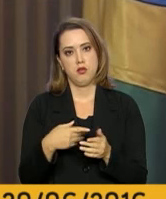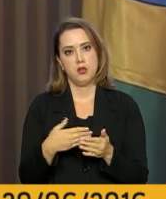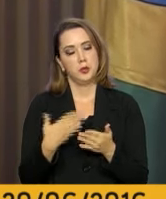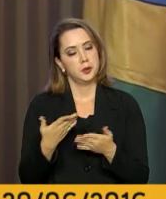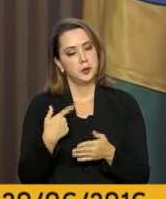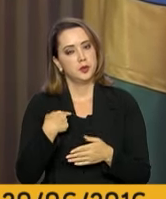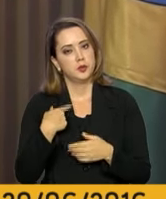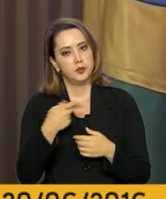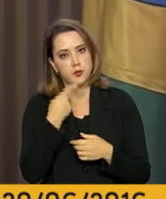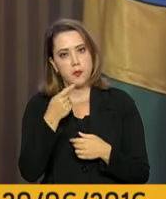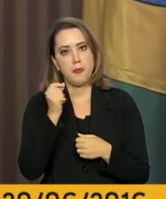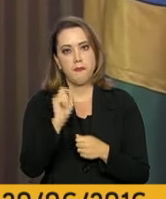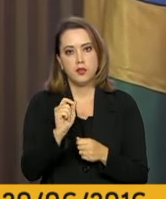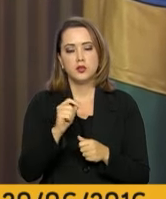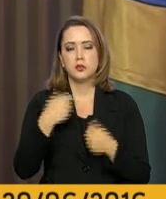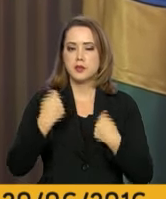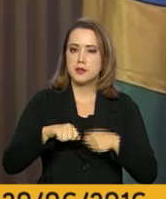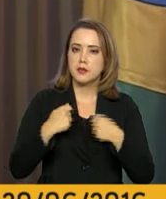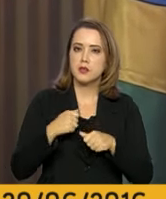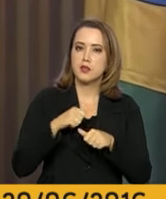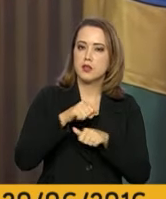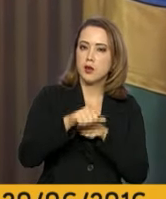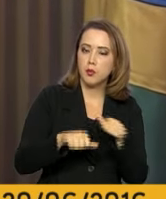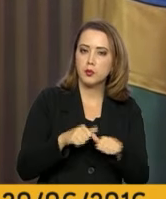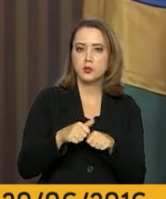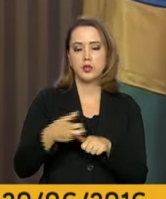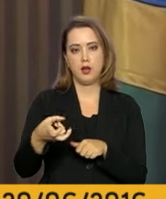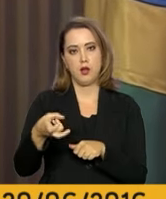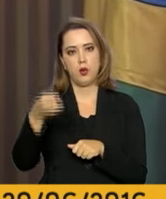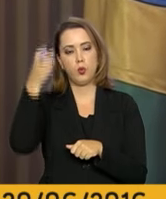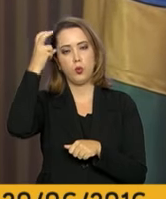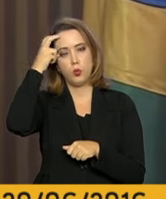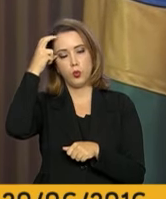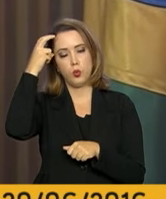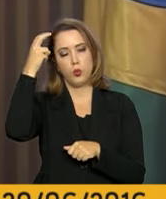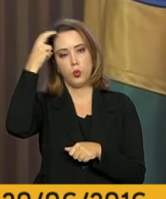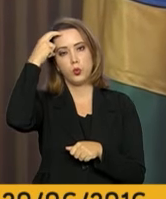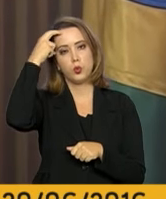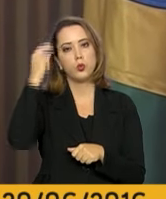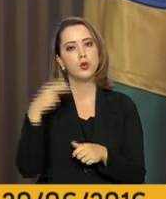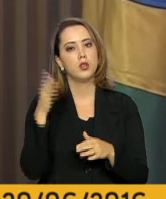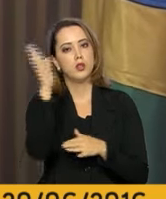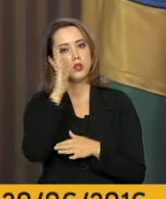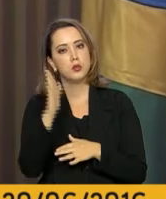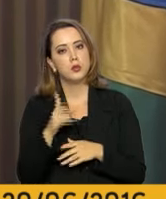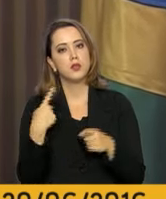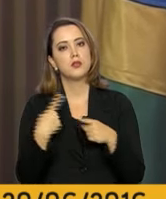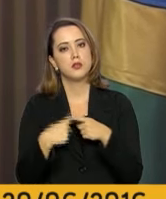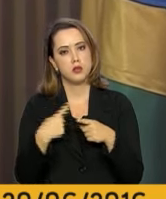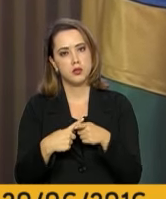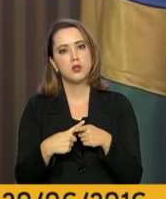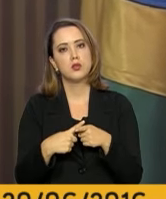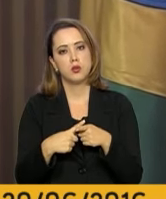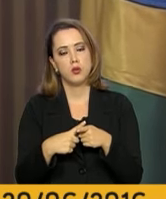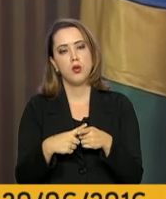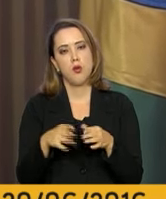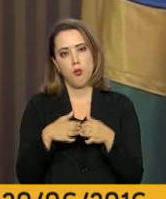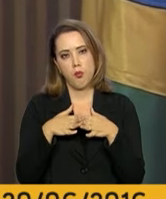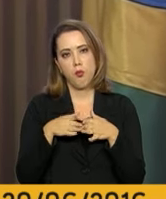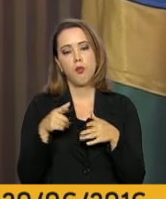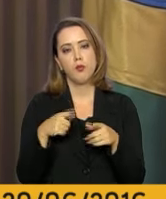Brasil eu vou tomar liberdade de dizer essas palavras porque são ouvidos que podem reproduzir eh se